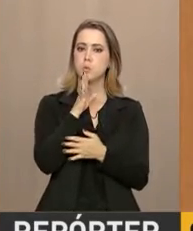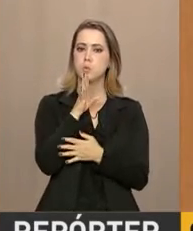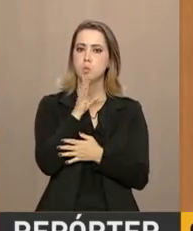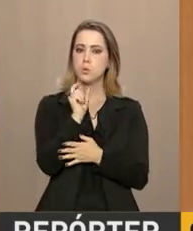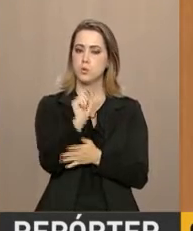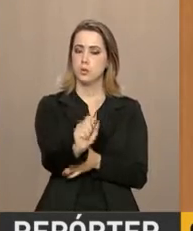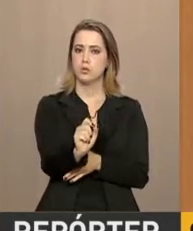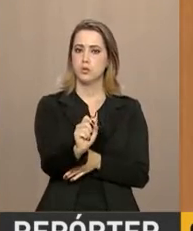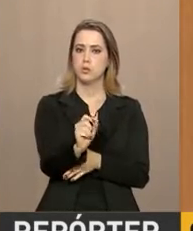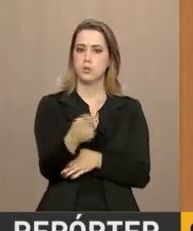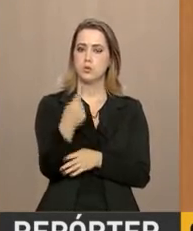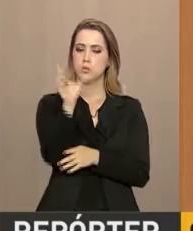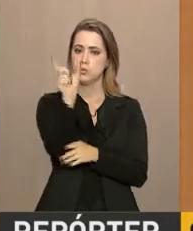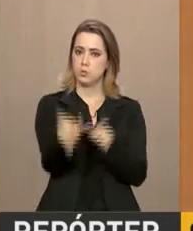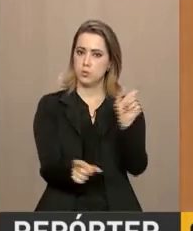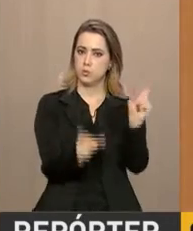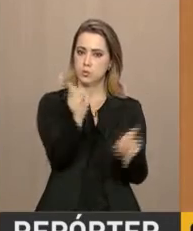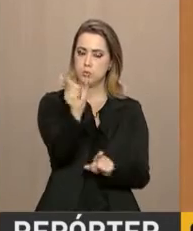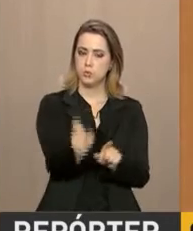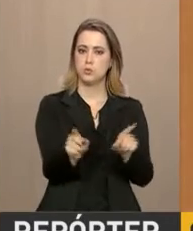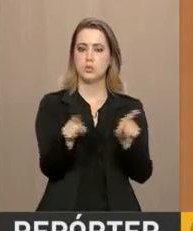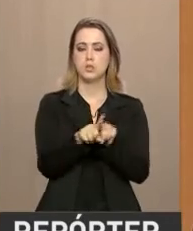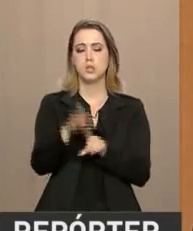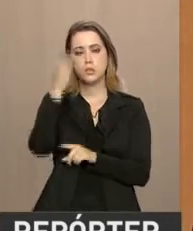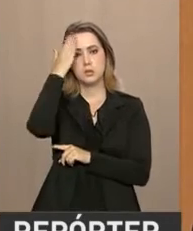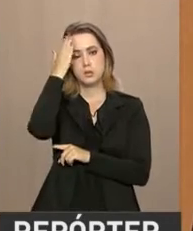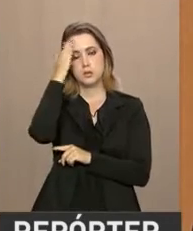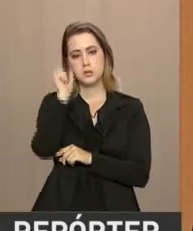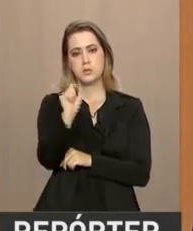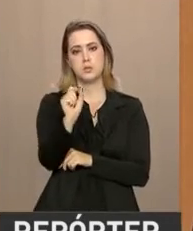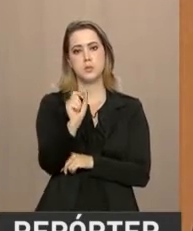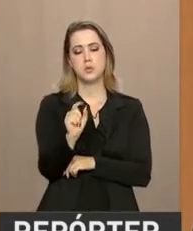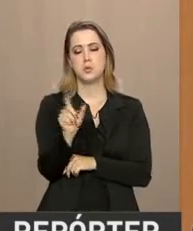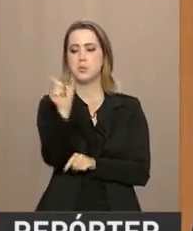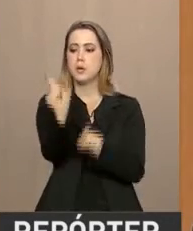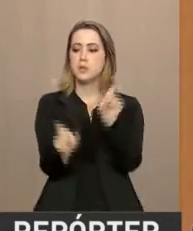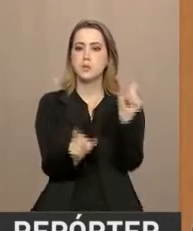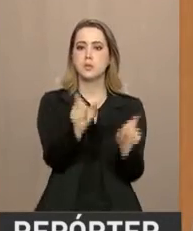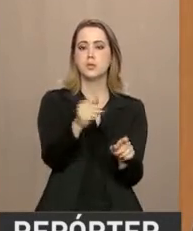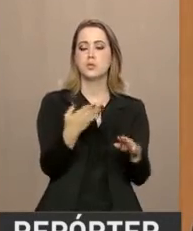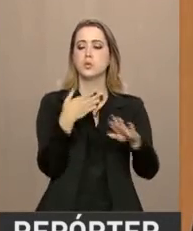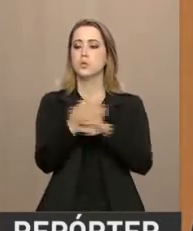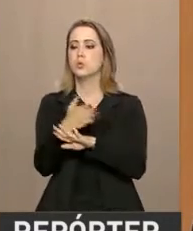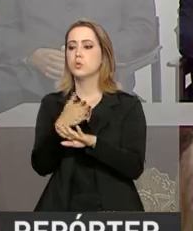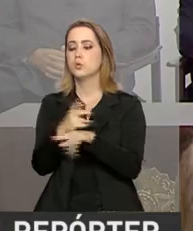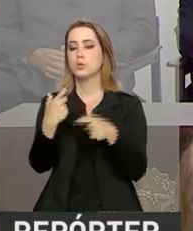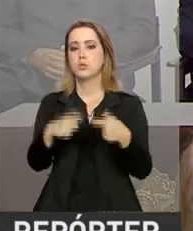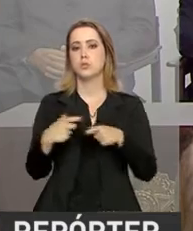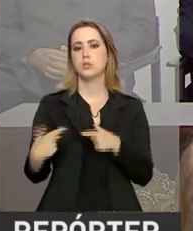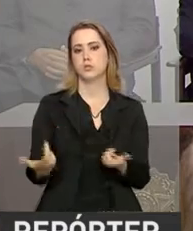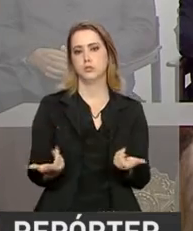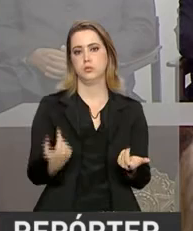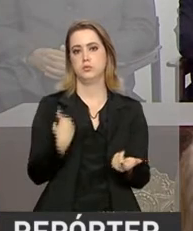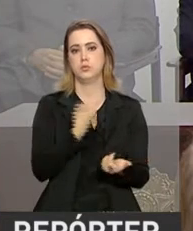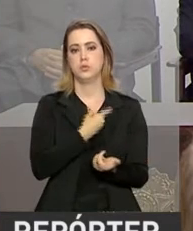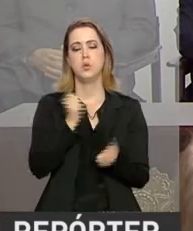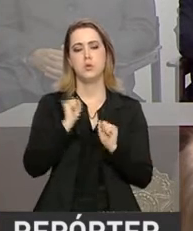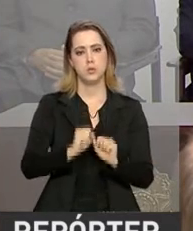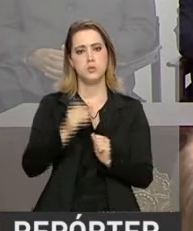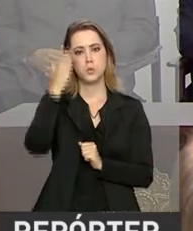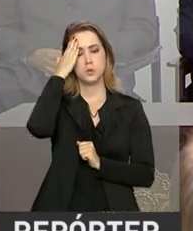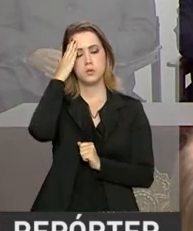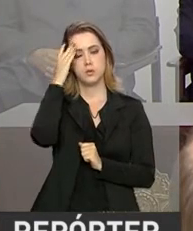do cadastro que faz com que saibamos quem são as pessoas onde elas estão nós possamos saber